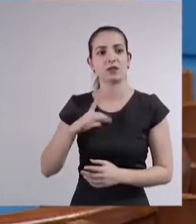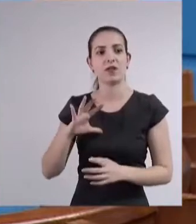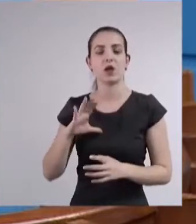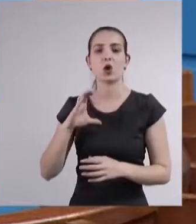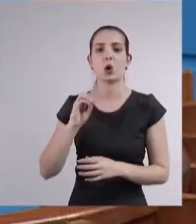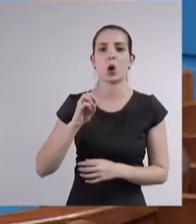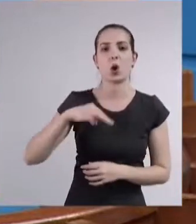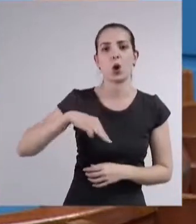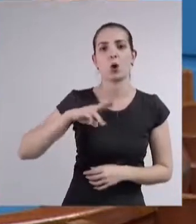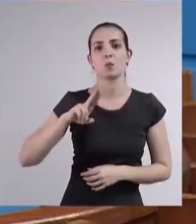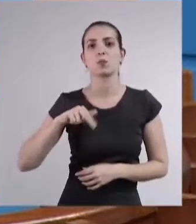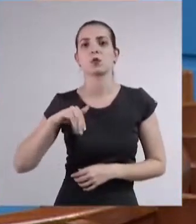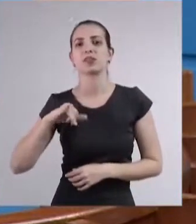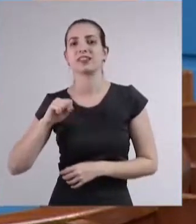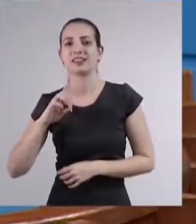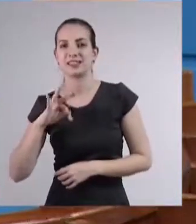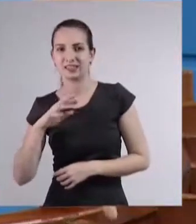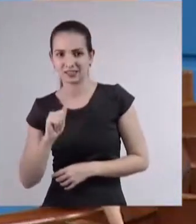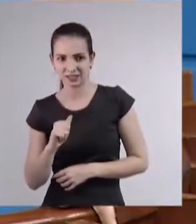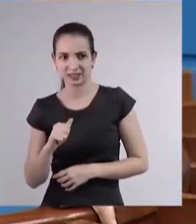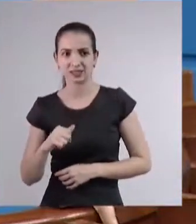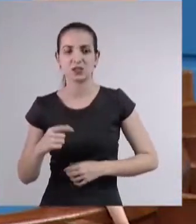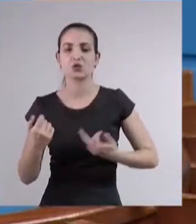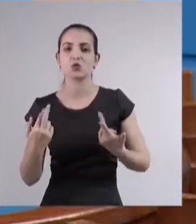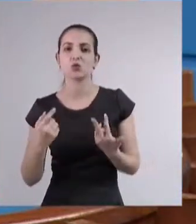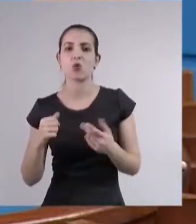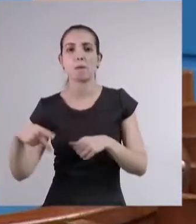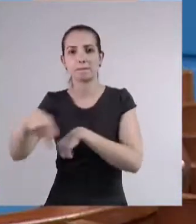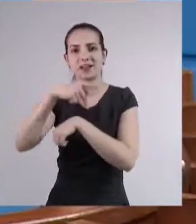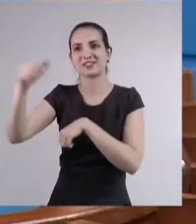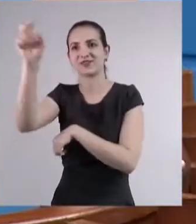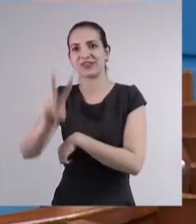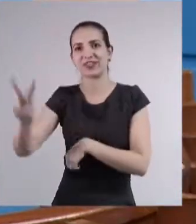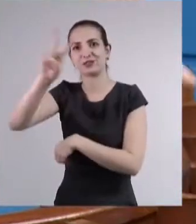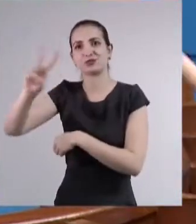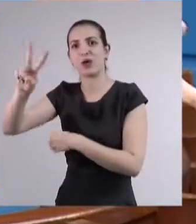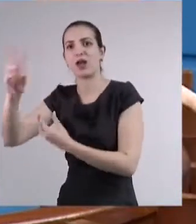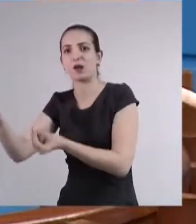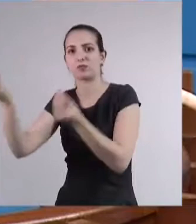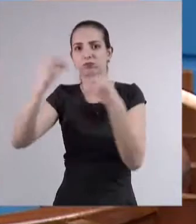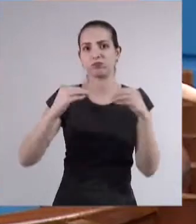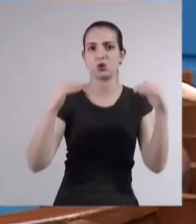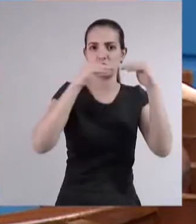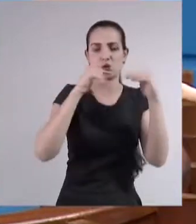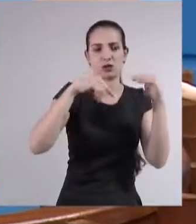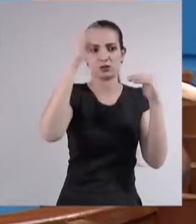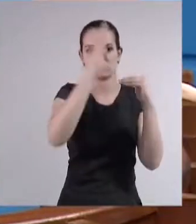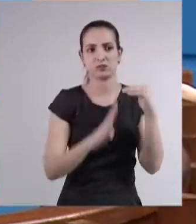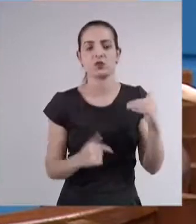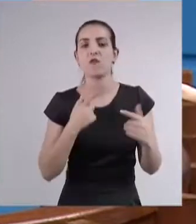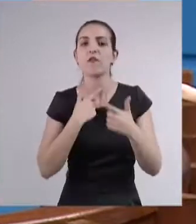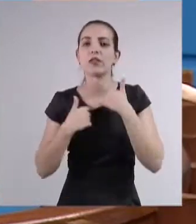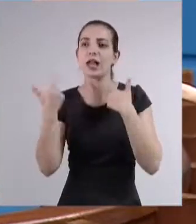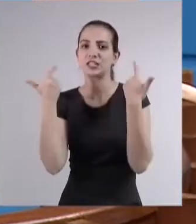Comunista, vai trazer a Venezuela para o Brasil, dá vontade de dar